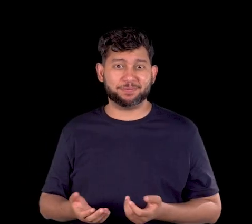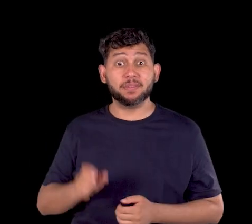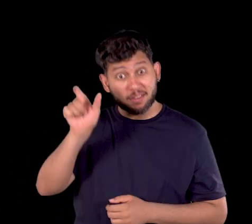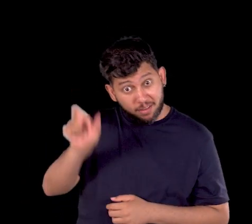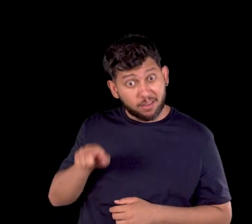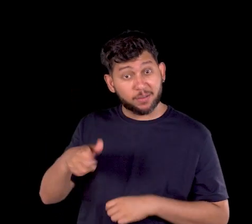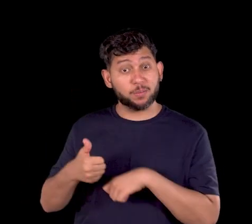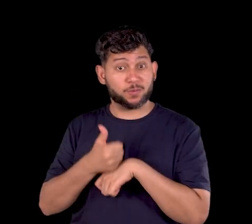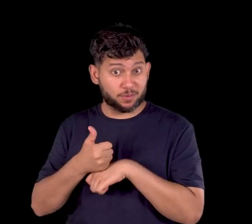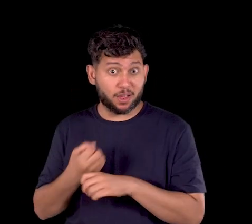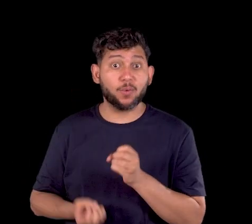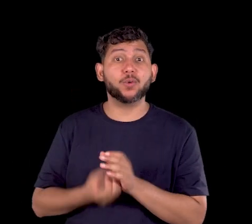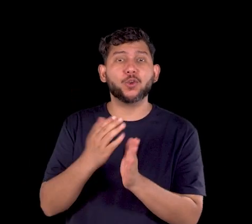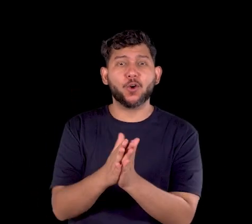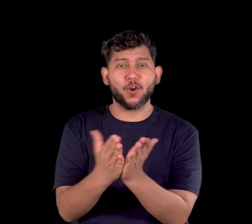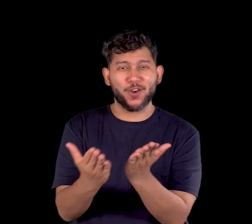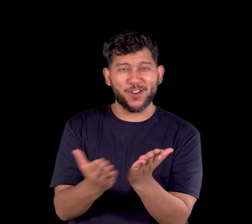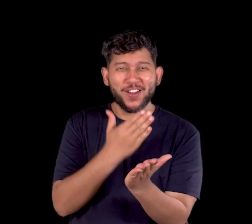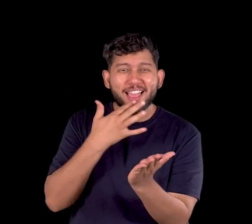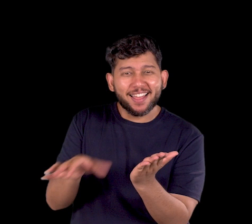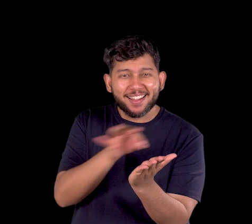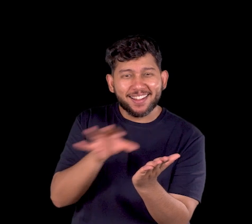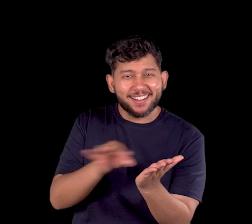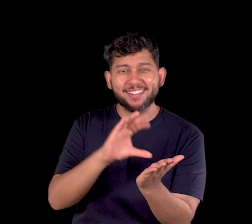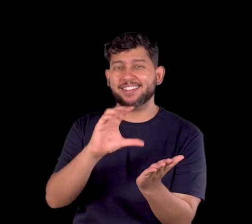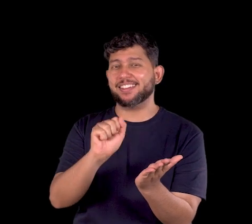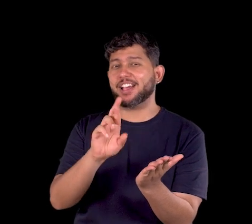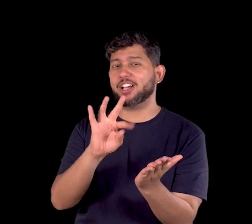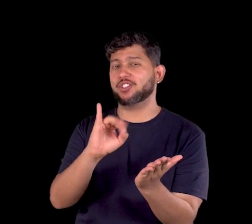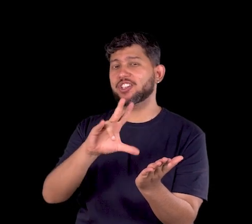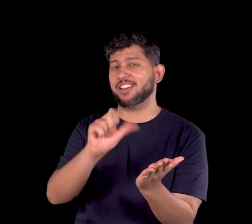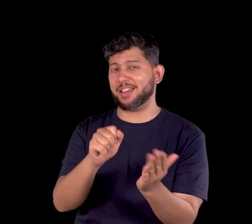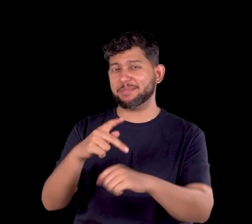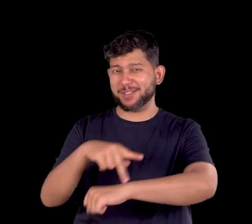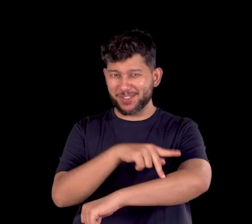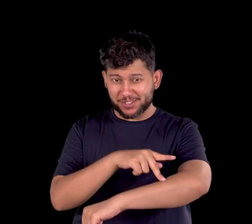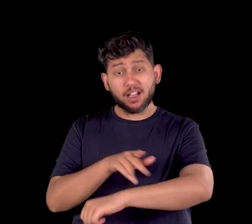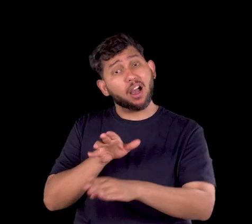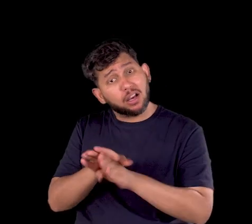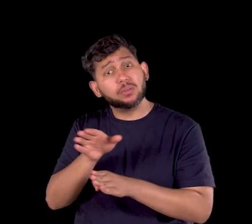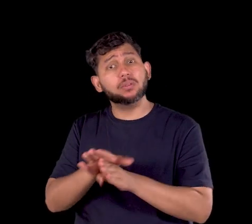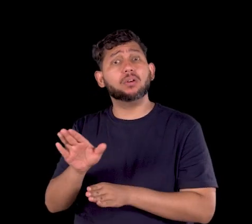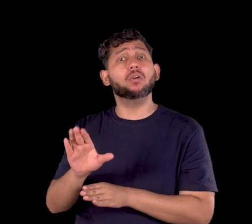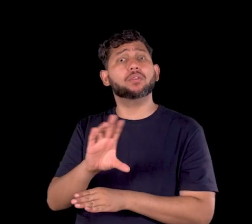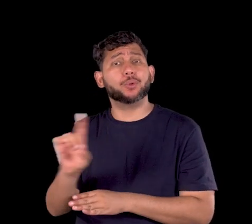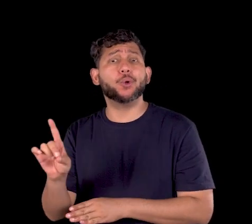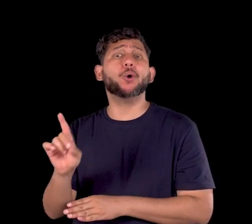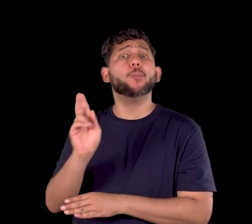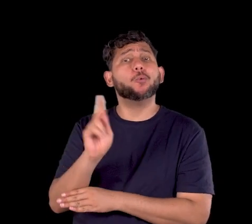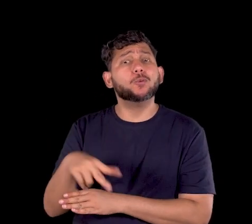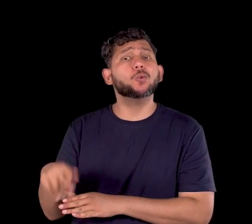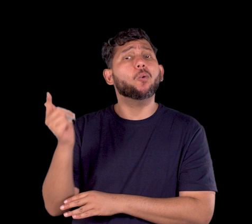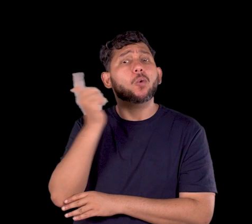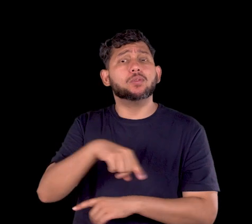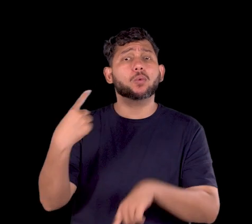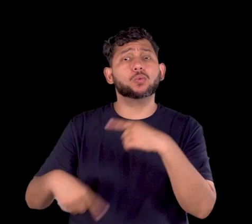e complementar o que normalmente é ensinado nas escolas. Foi esse profissional que elaborou a cartilha pedagógica,